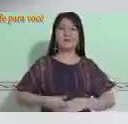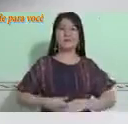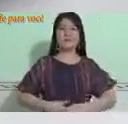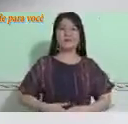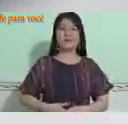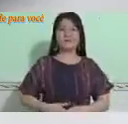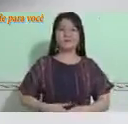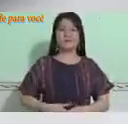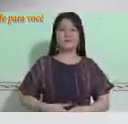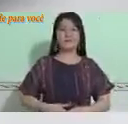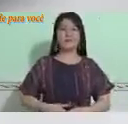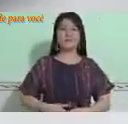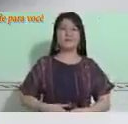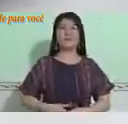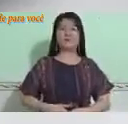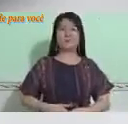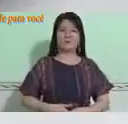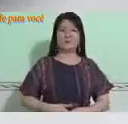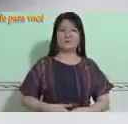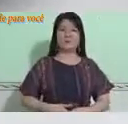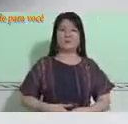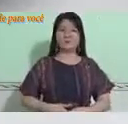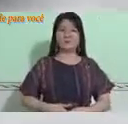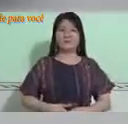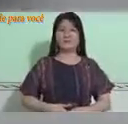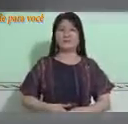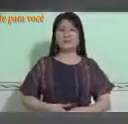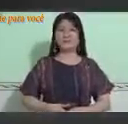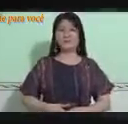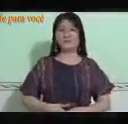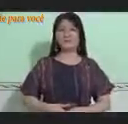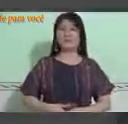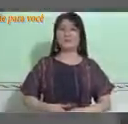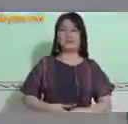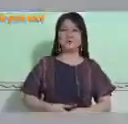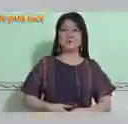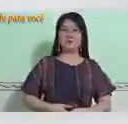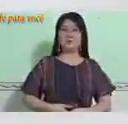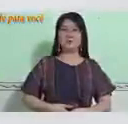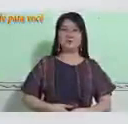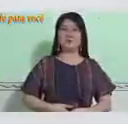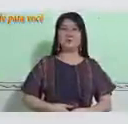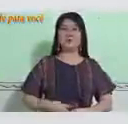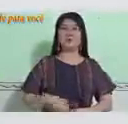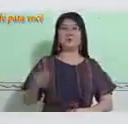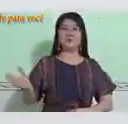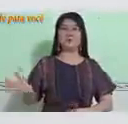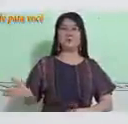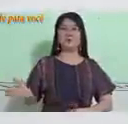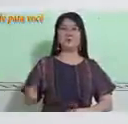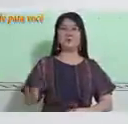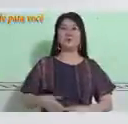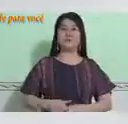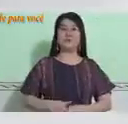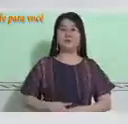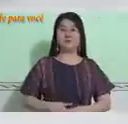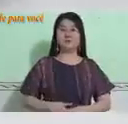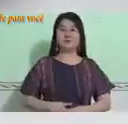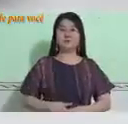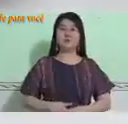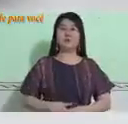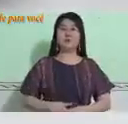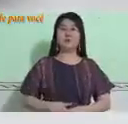2.dietal e acento agudo que o ideal no dia anterior à colonoscopia deve-se começar uma dieta líquida, vírgula, que inclua